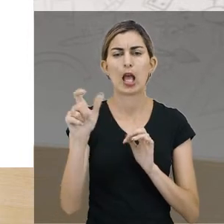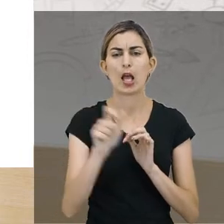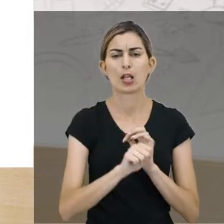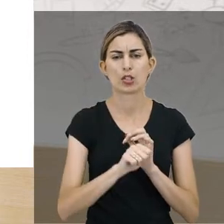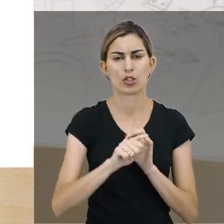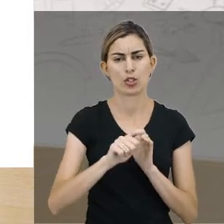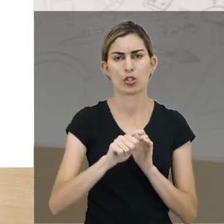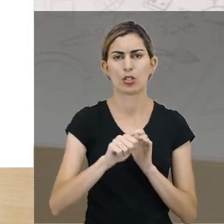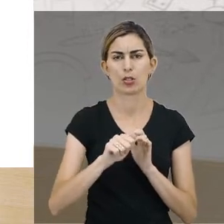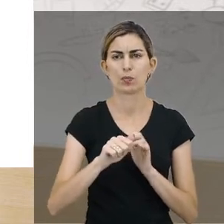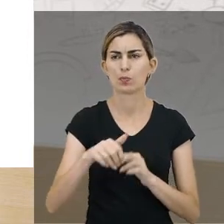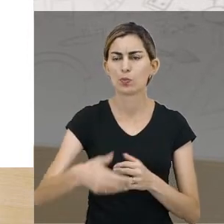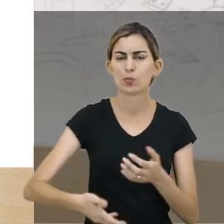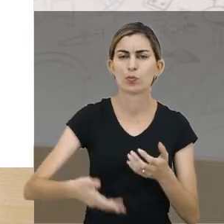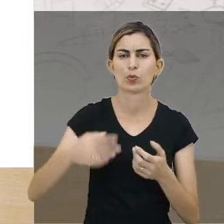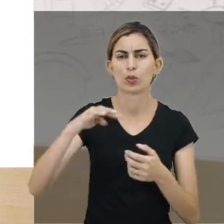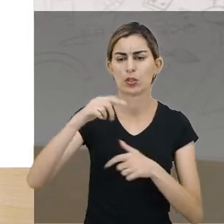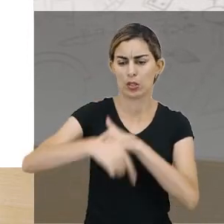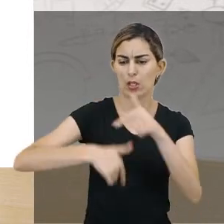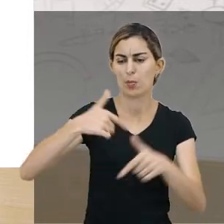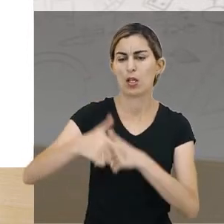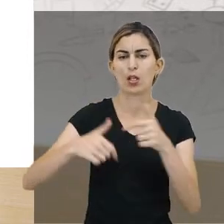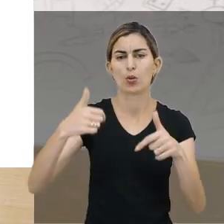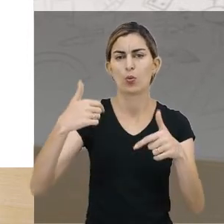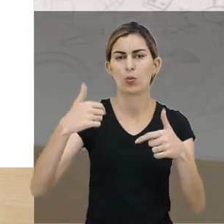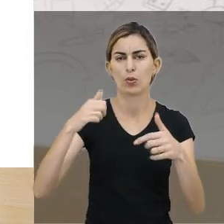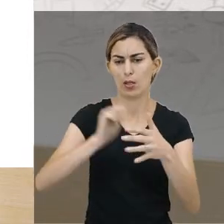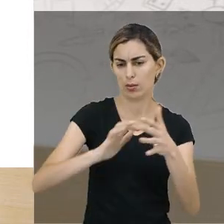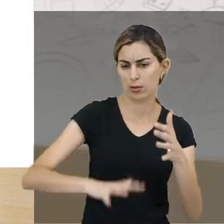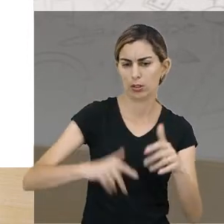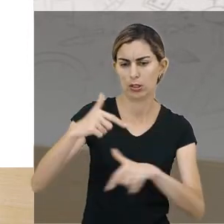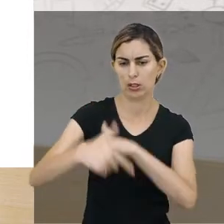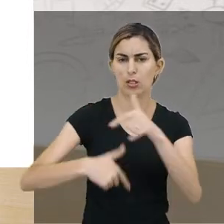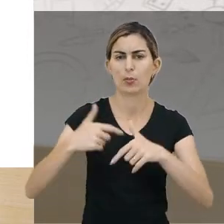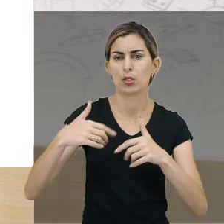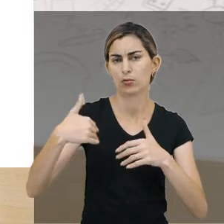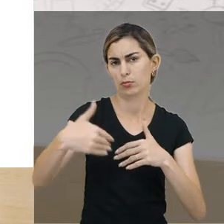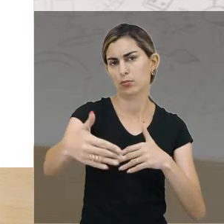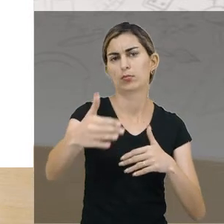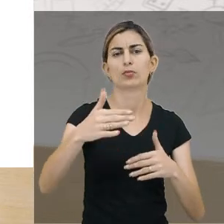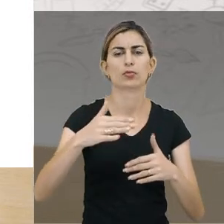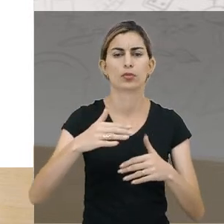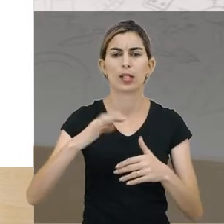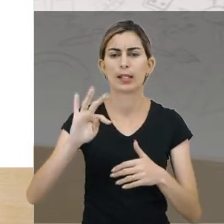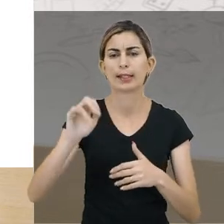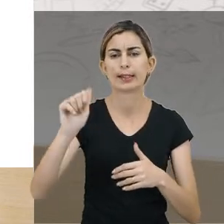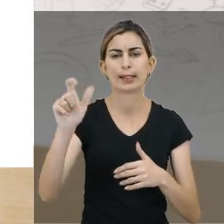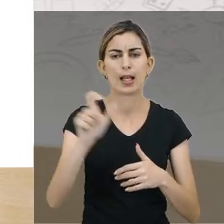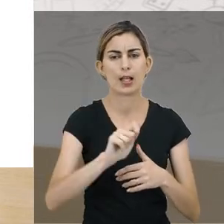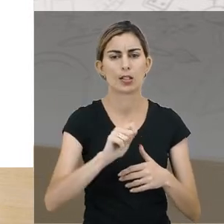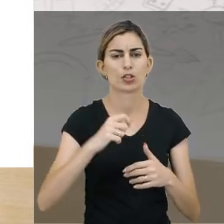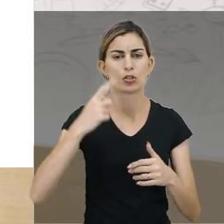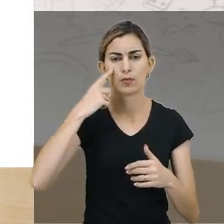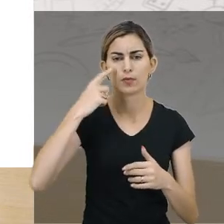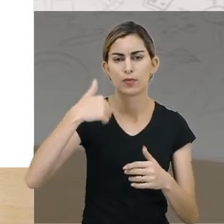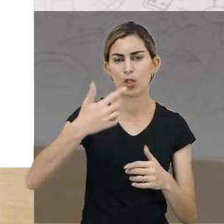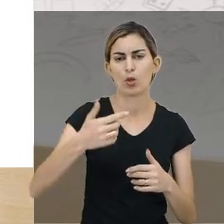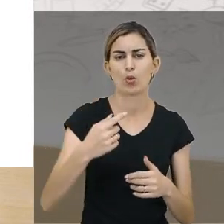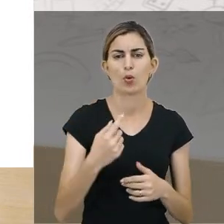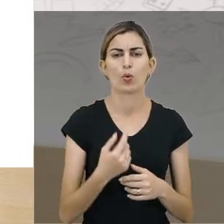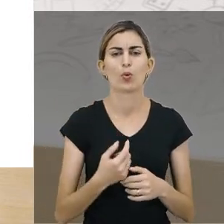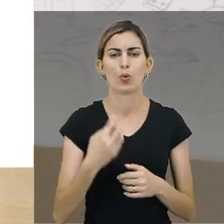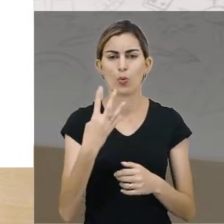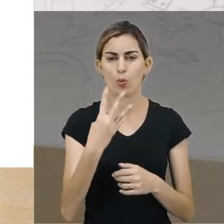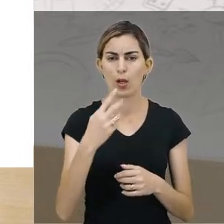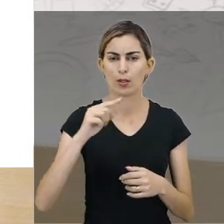de metabolismo do trabalhador para a atividade que ele vem desenvolvendo. E essa taxa a gente pode acompanhar no quadro